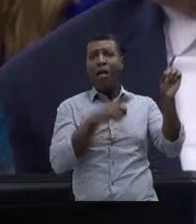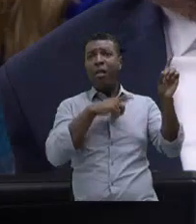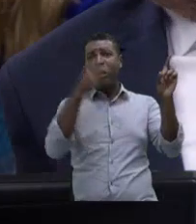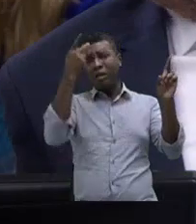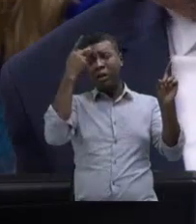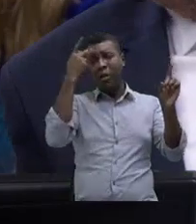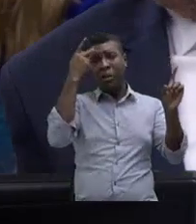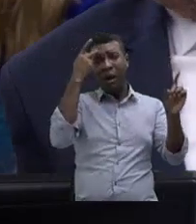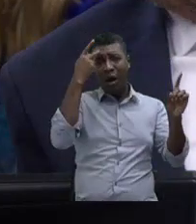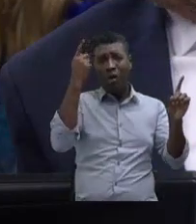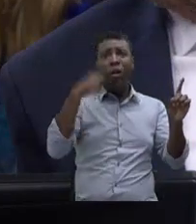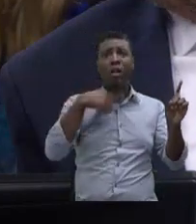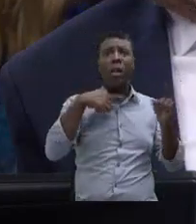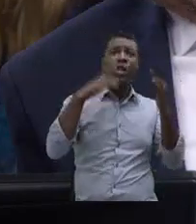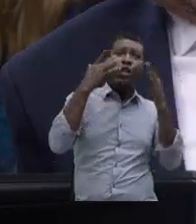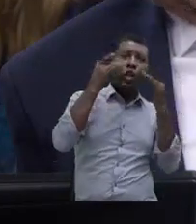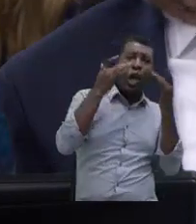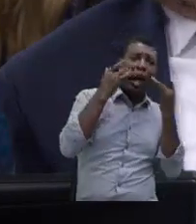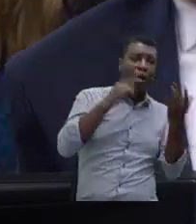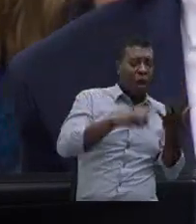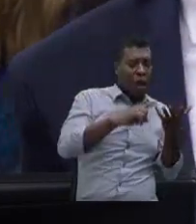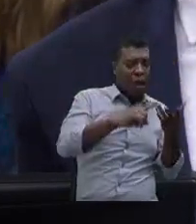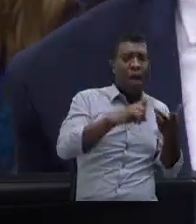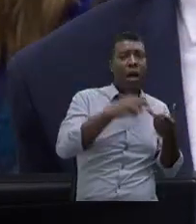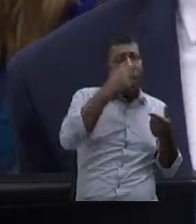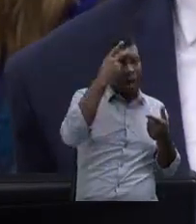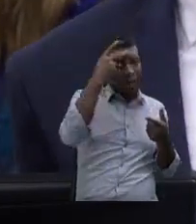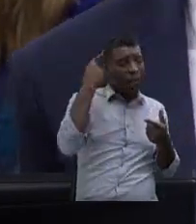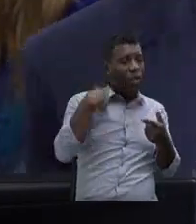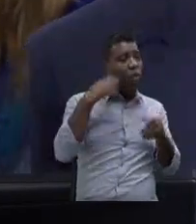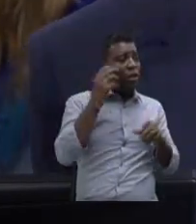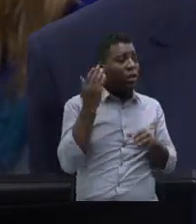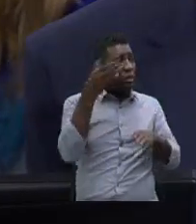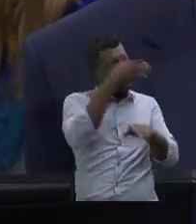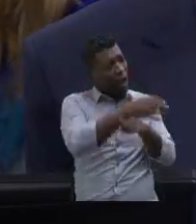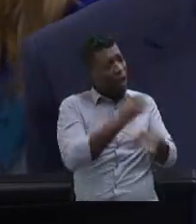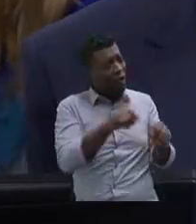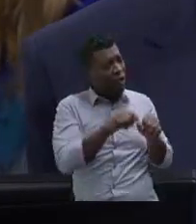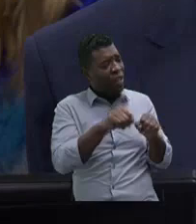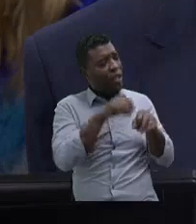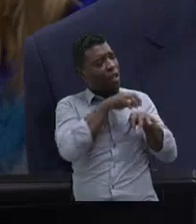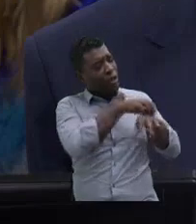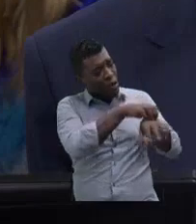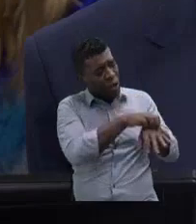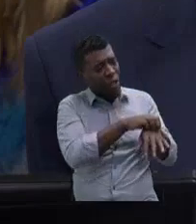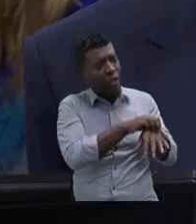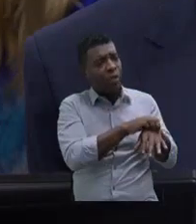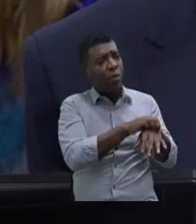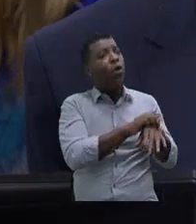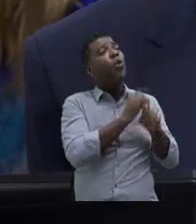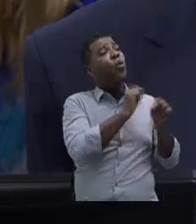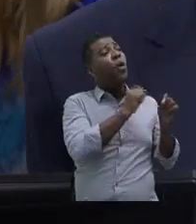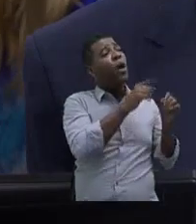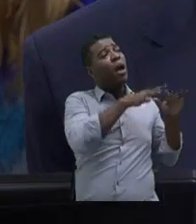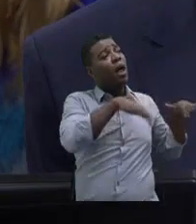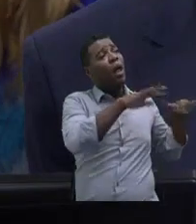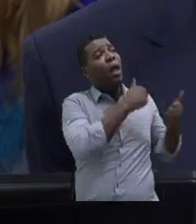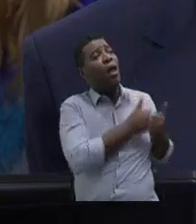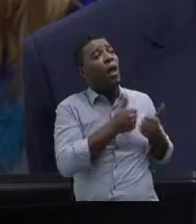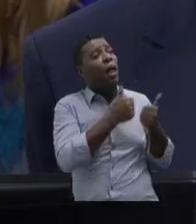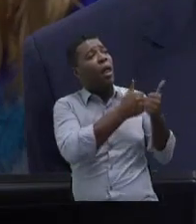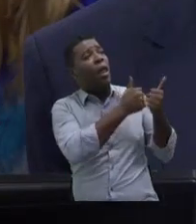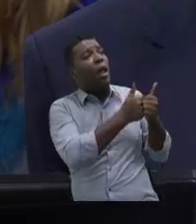São Paulo, peças teatrais, em que as pessoas vão fazer turismo, que também gera renda para os hotéis, né, que gera emprego e